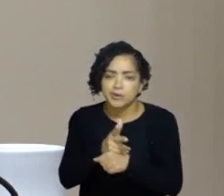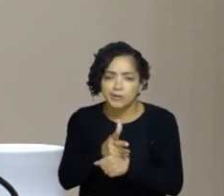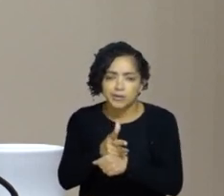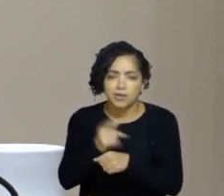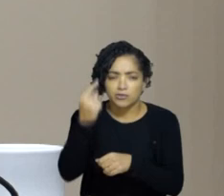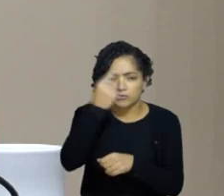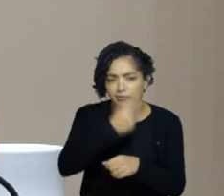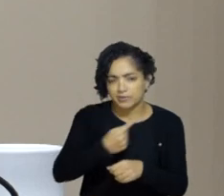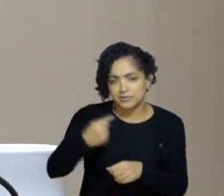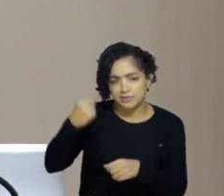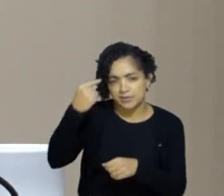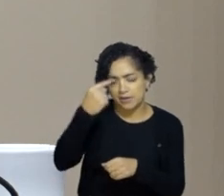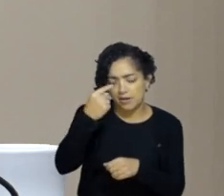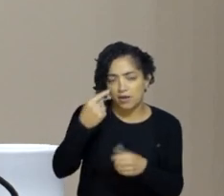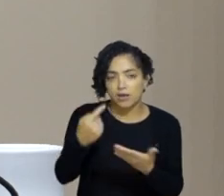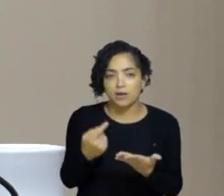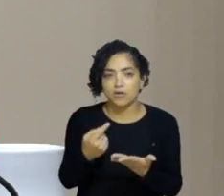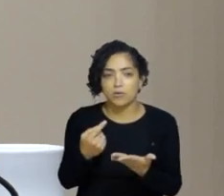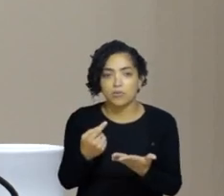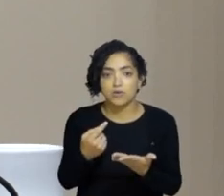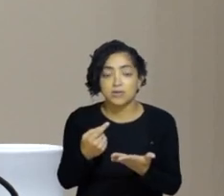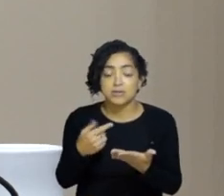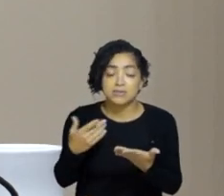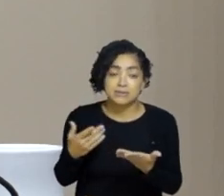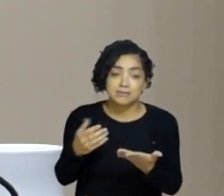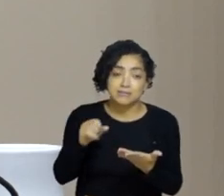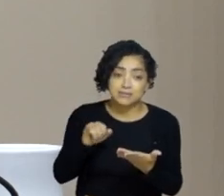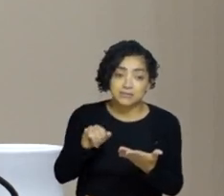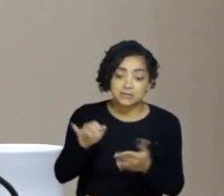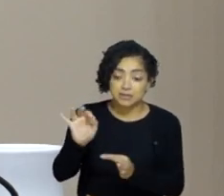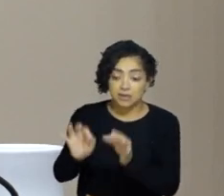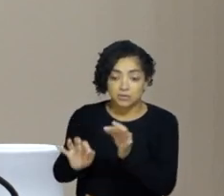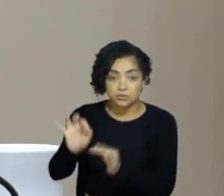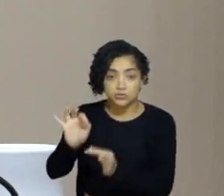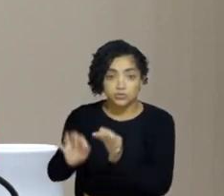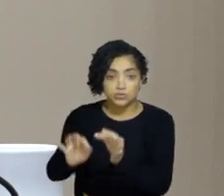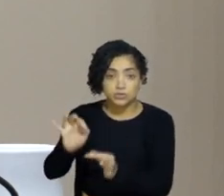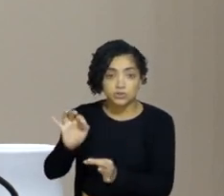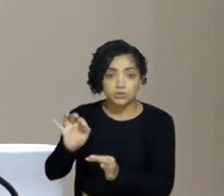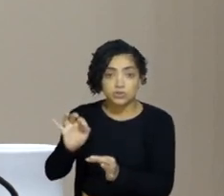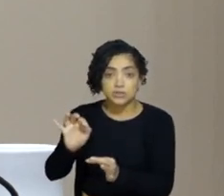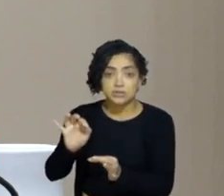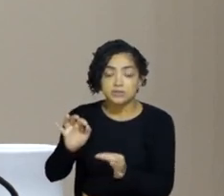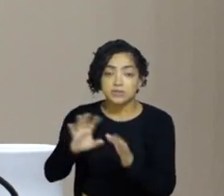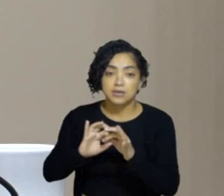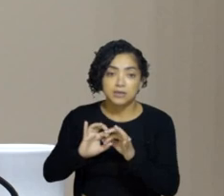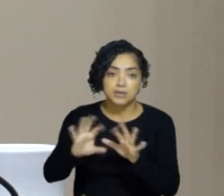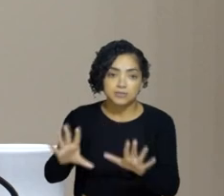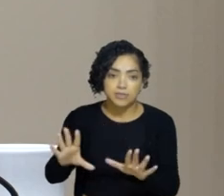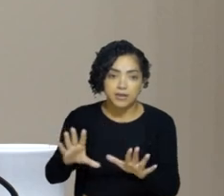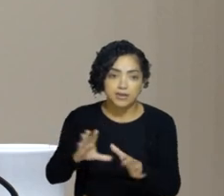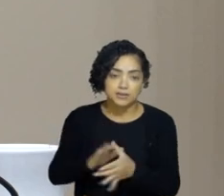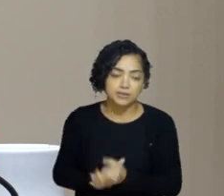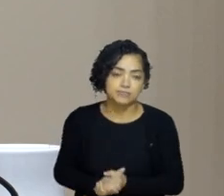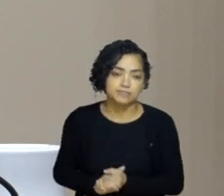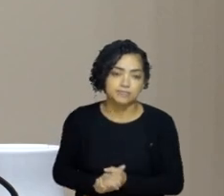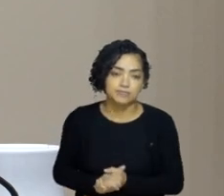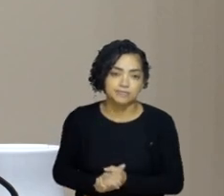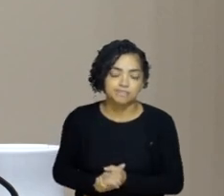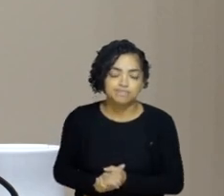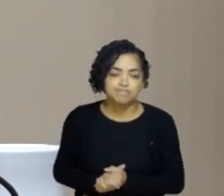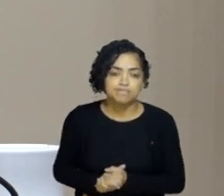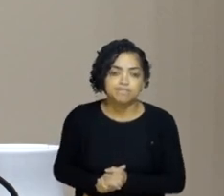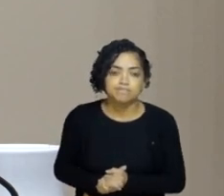reconhecimento facial, se a justiça está sendo complacente